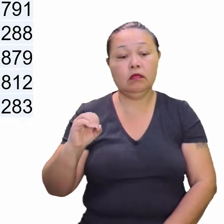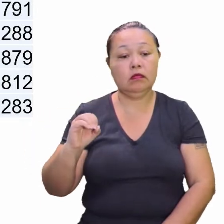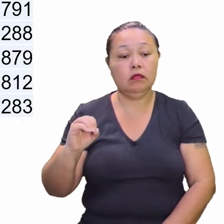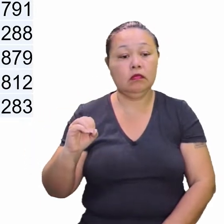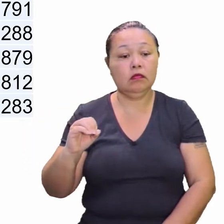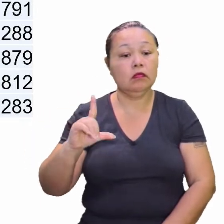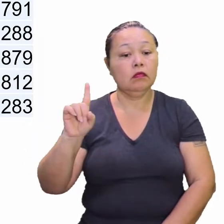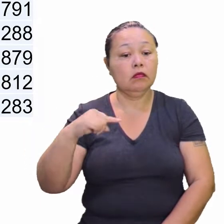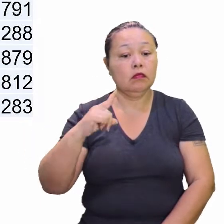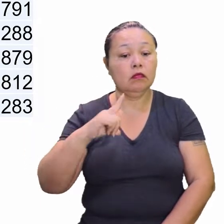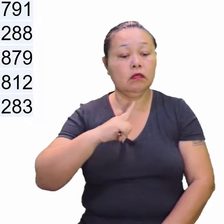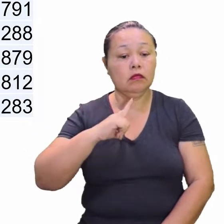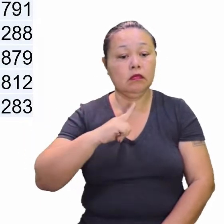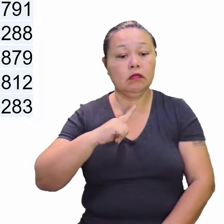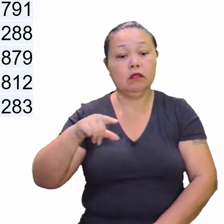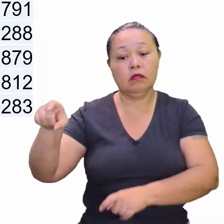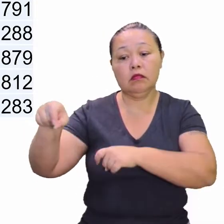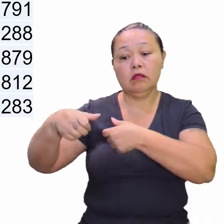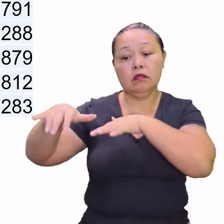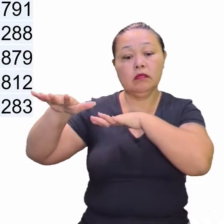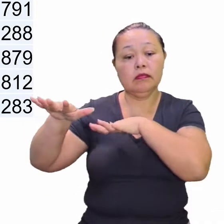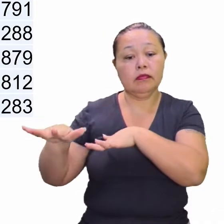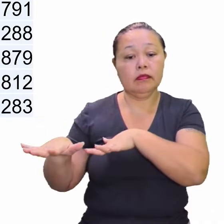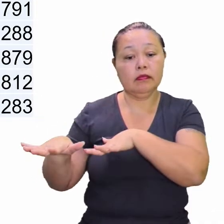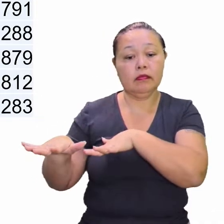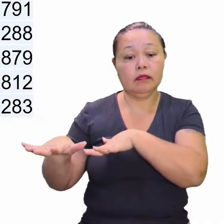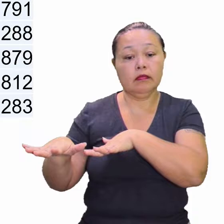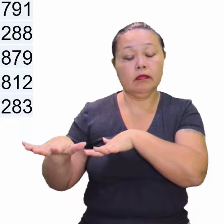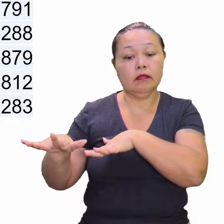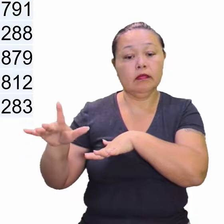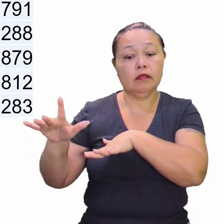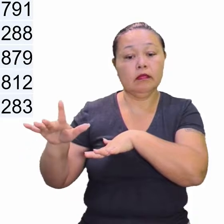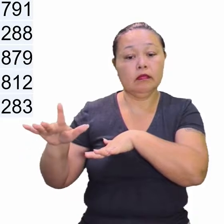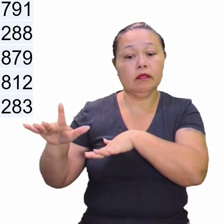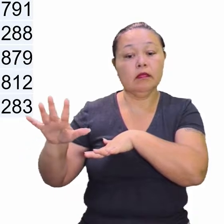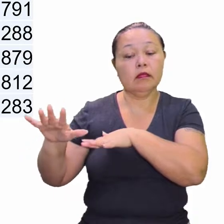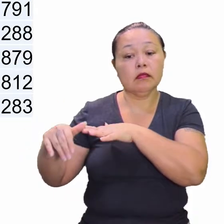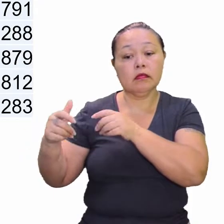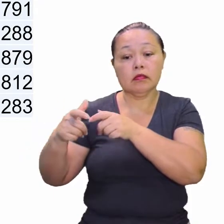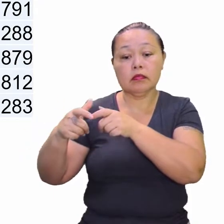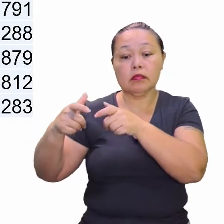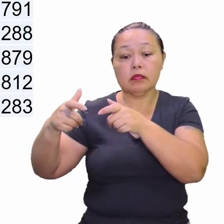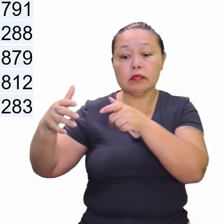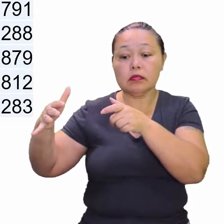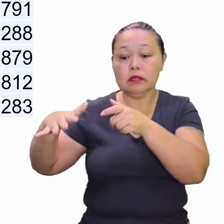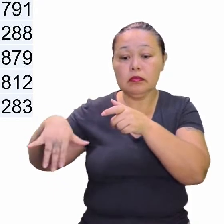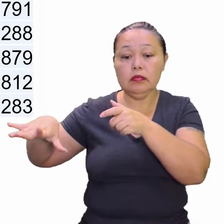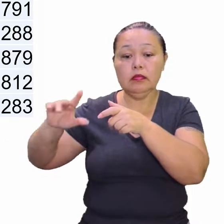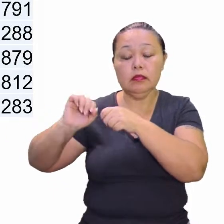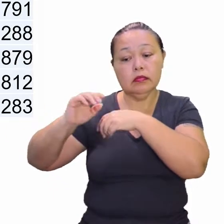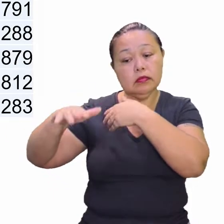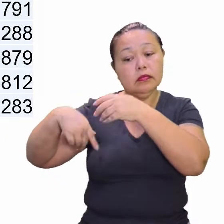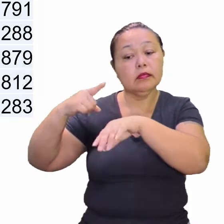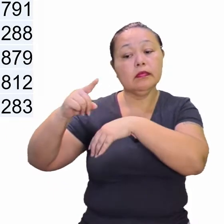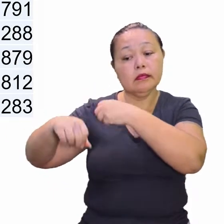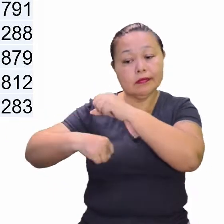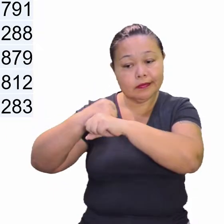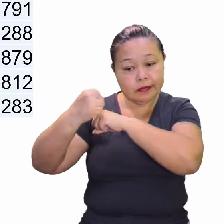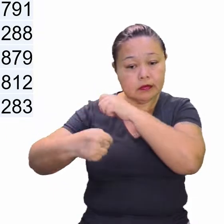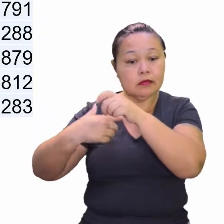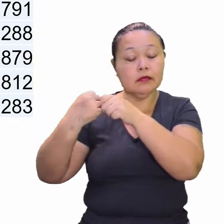1980, nós temos aí, lavouras permanentes. Houve o crescimento das lavouras com o passar do